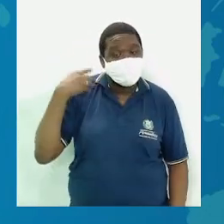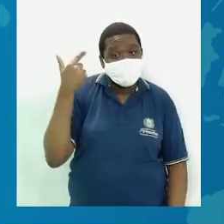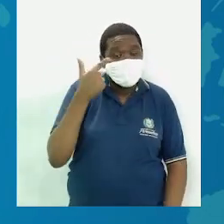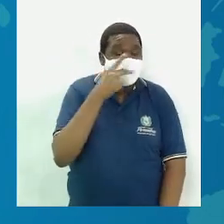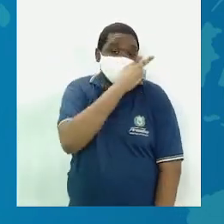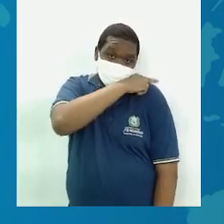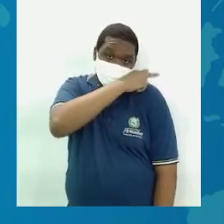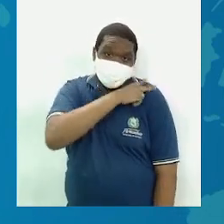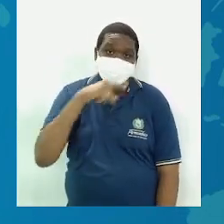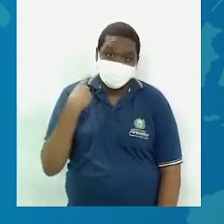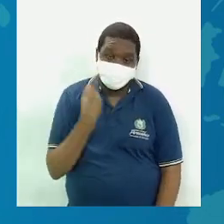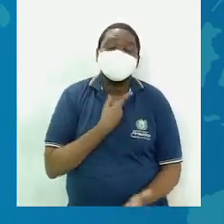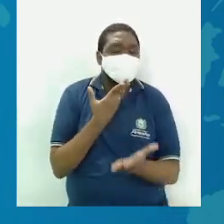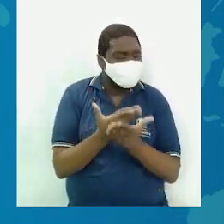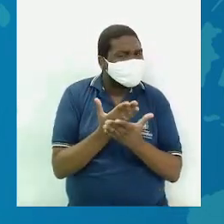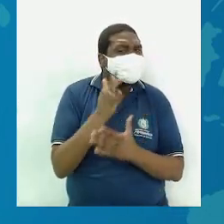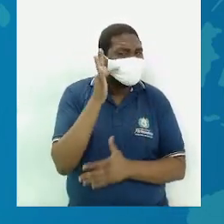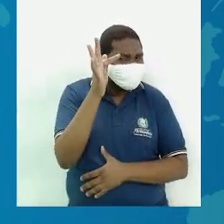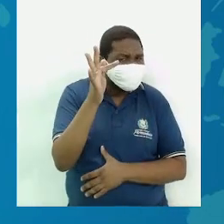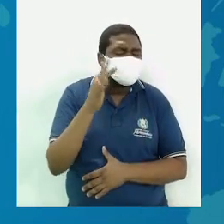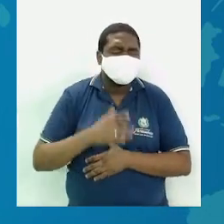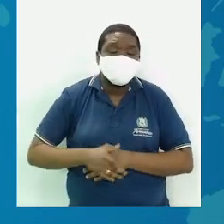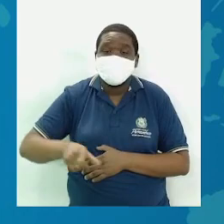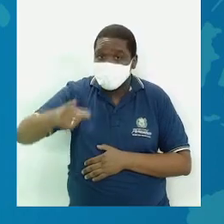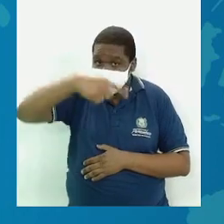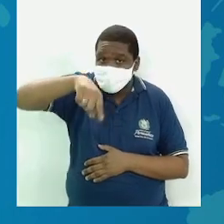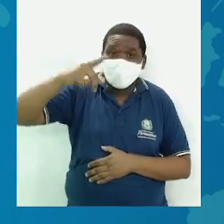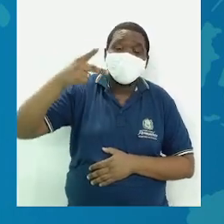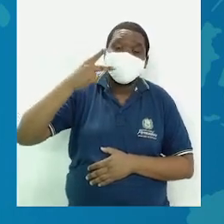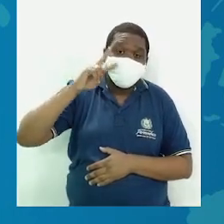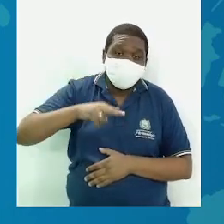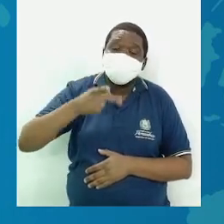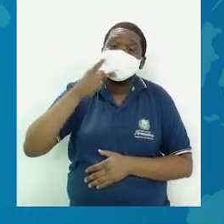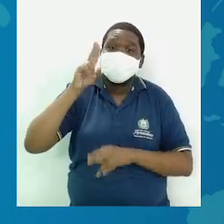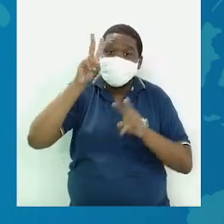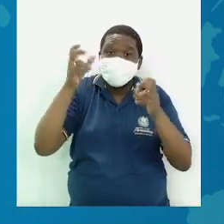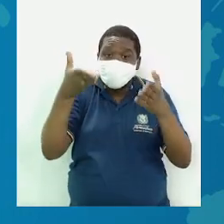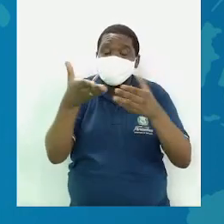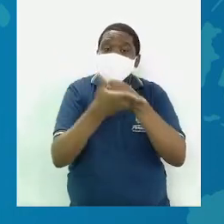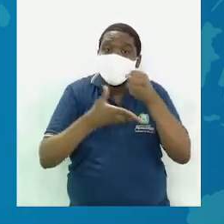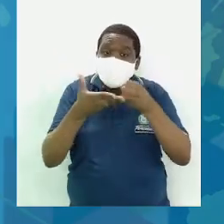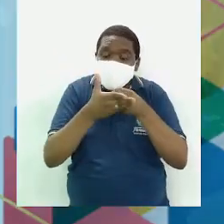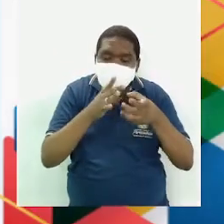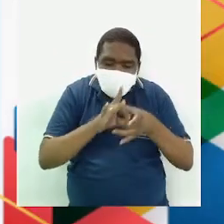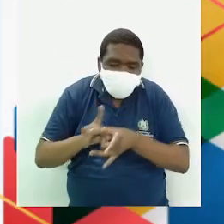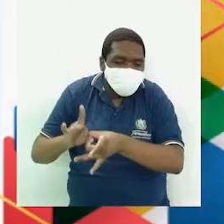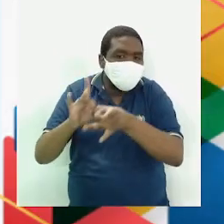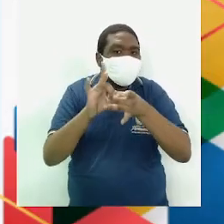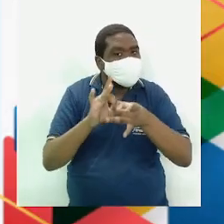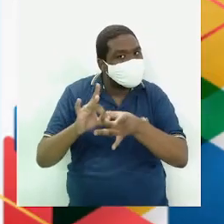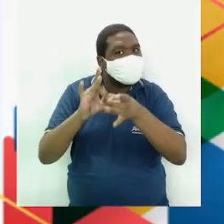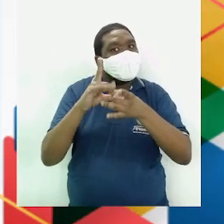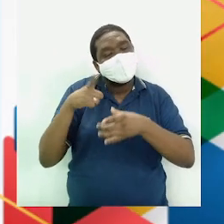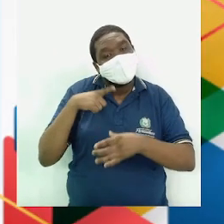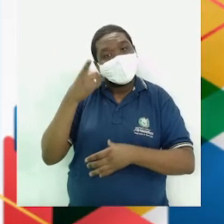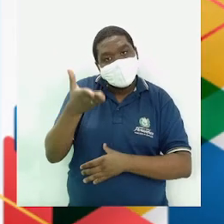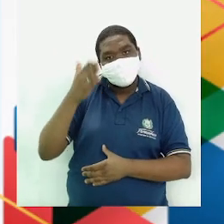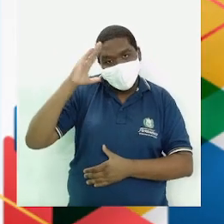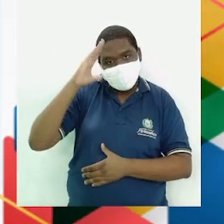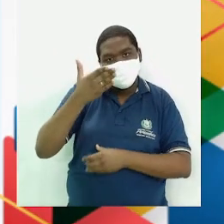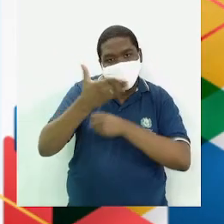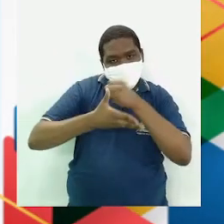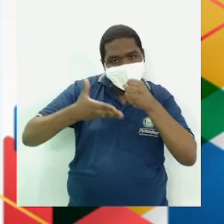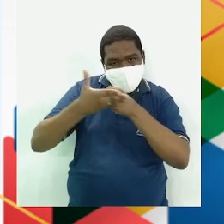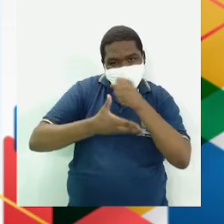mais sobre isso. E vocês vão ver que quando ele fala sobre a harmonia, é a base maior, né? O princípio básico da